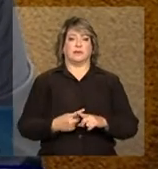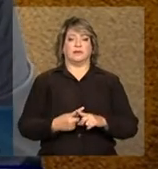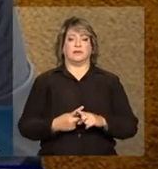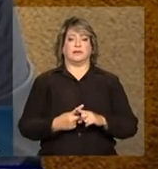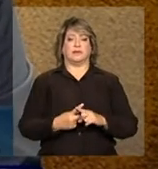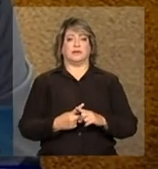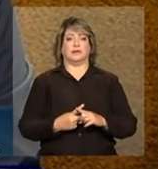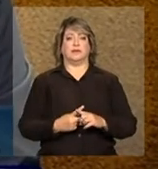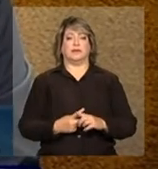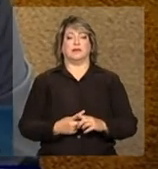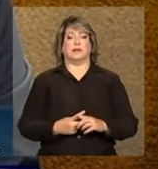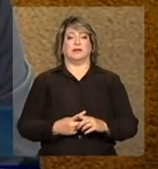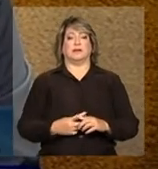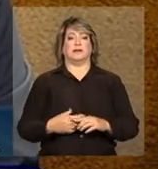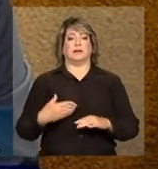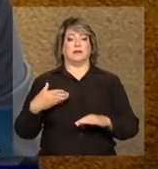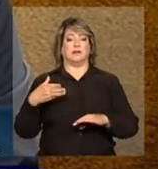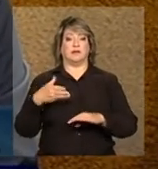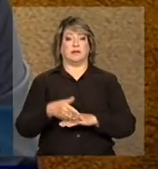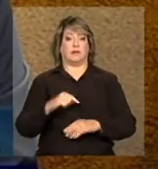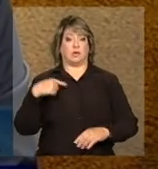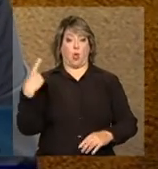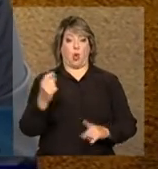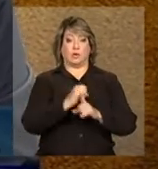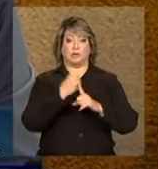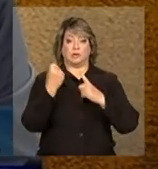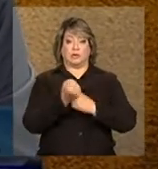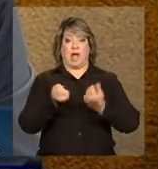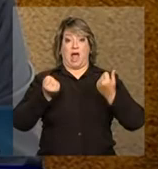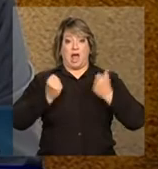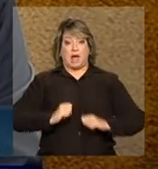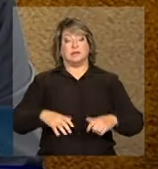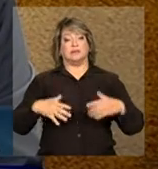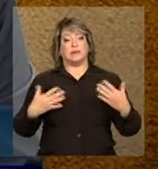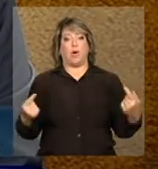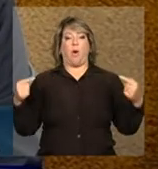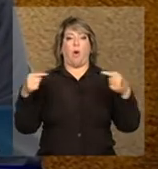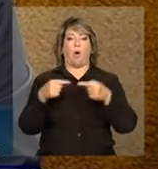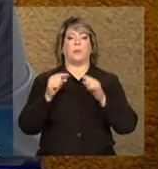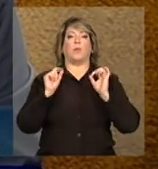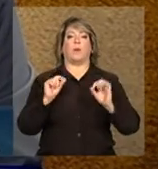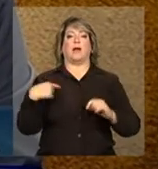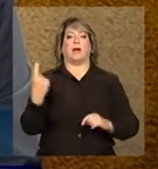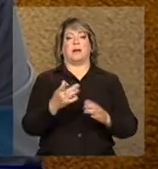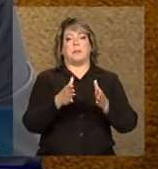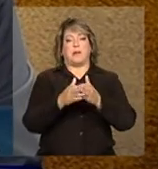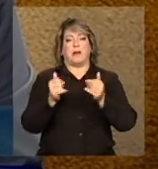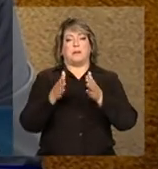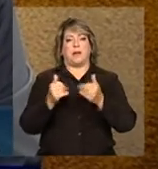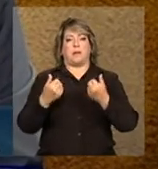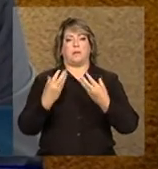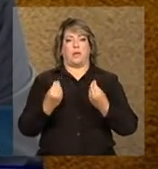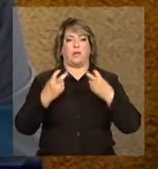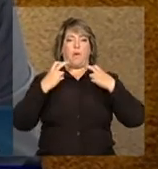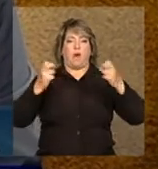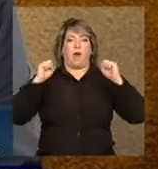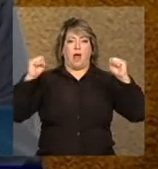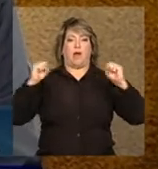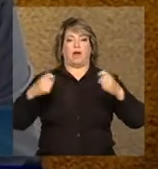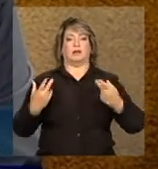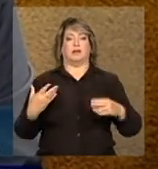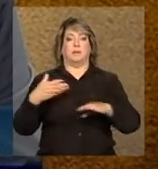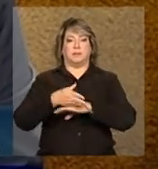dessa expectativa da nossa sociedade e como que complementa o seu anseio por